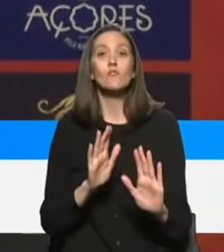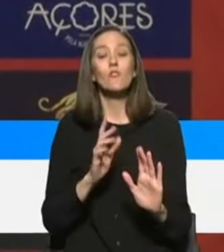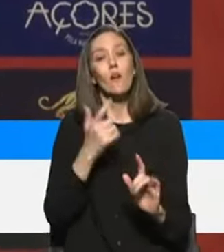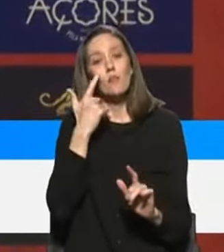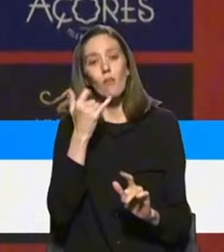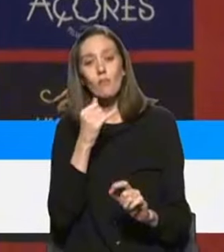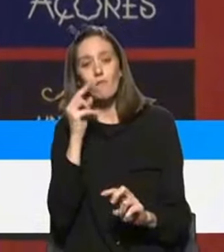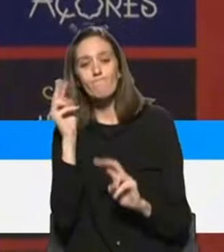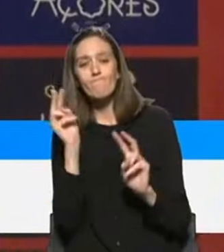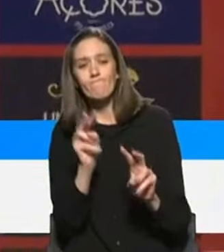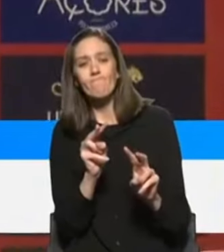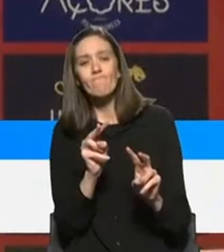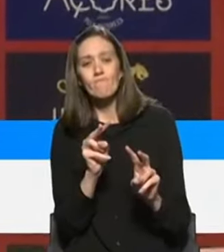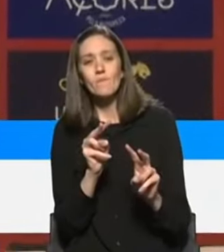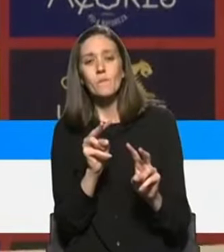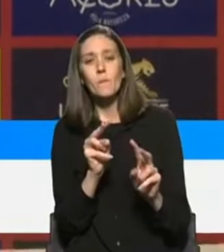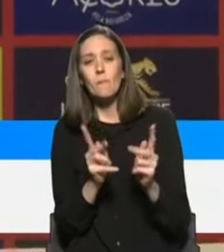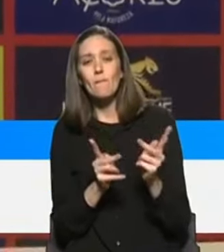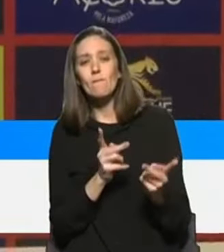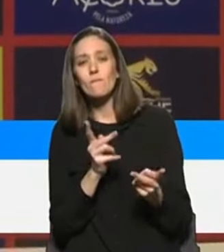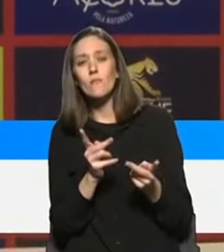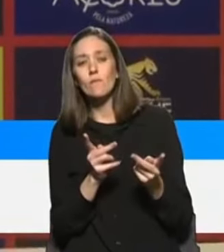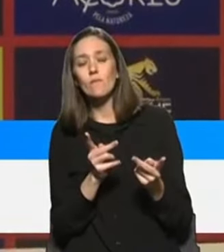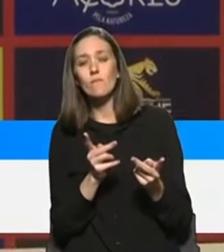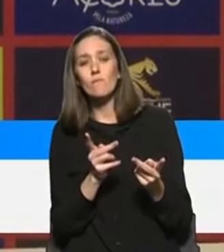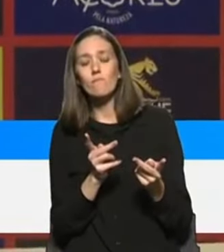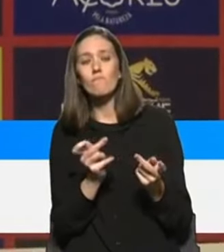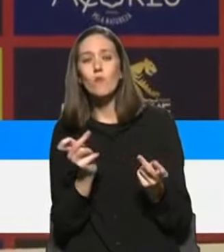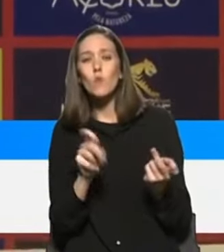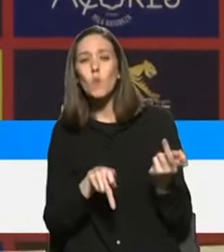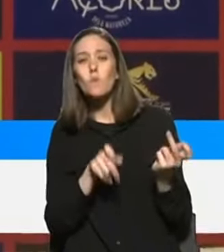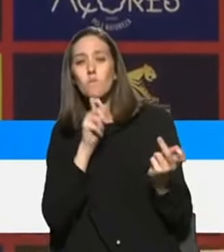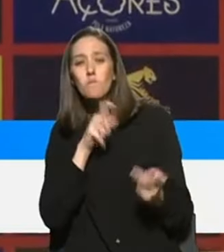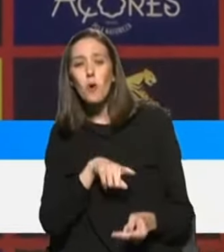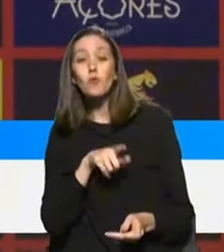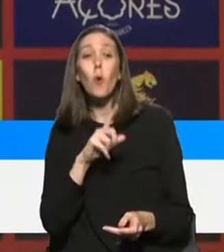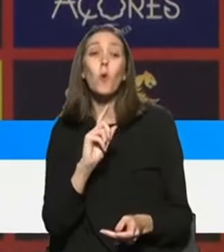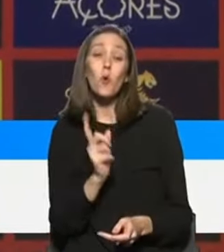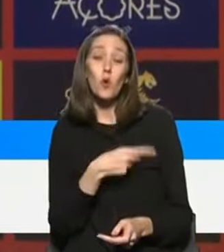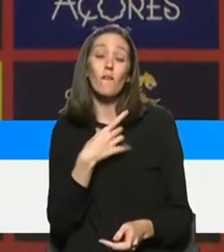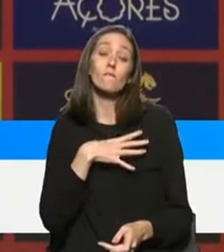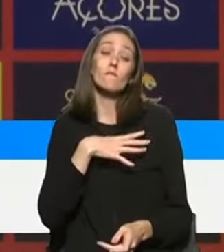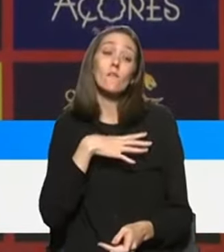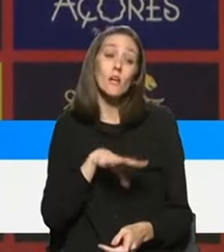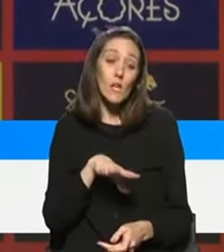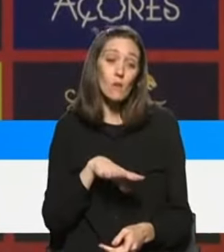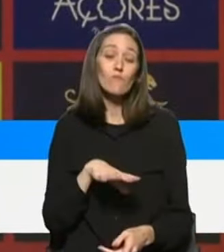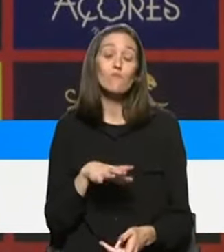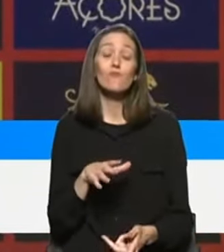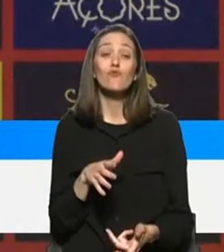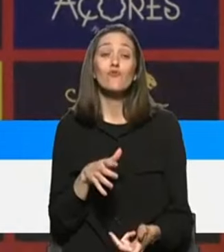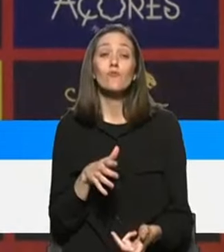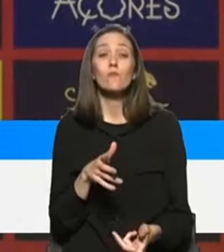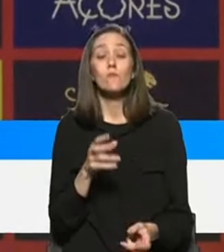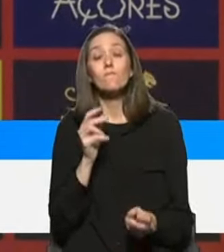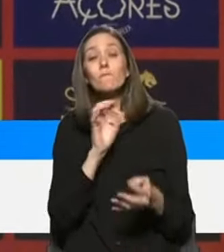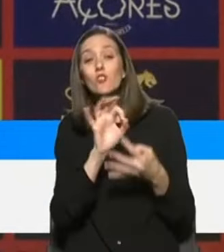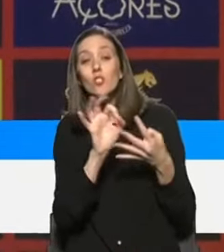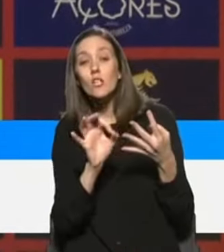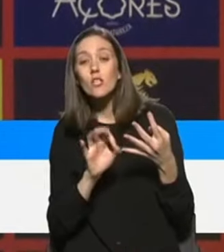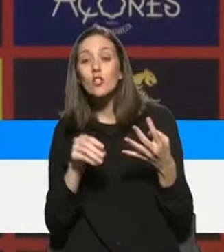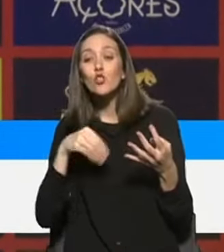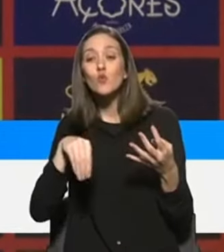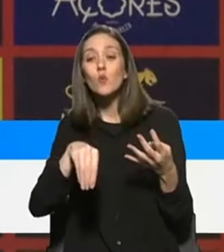olhar para o jogo, para aquilo que pode acontecer, para aquilo que nós queremos também que aconteça e olhar para as características dos